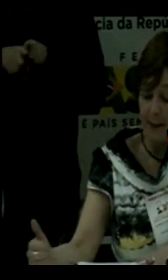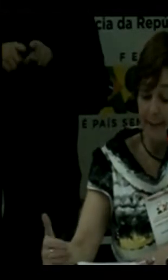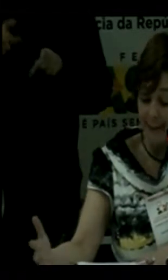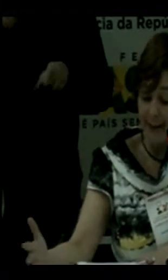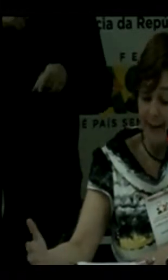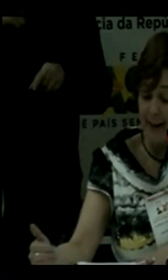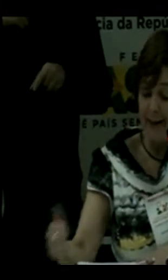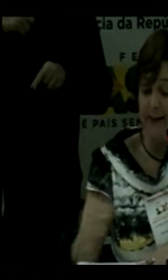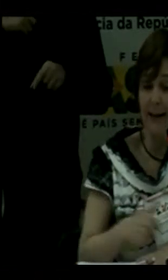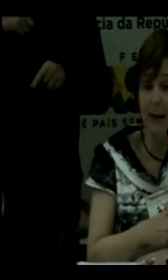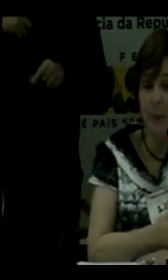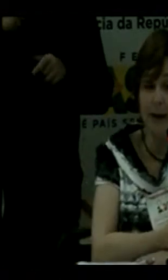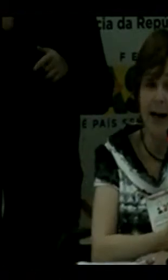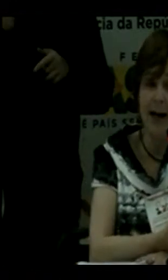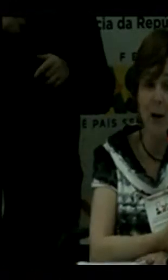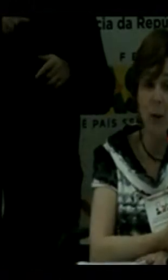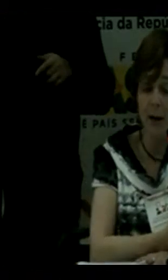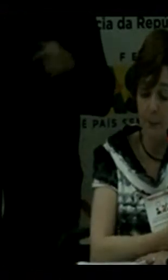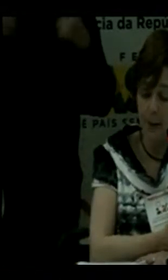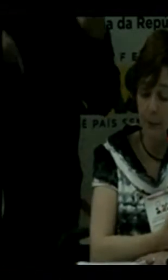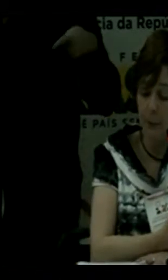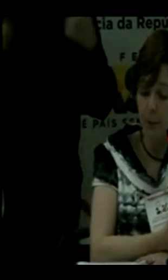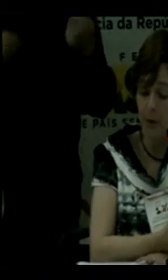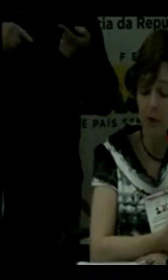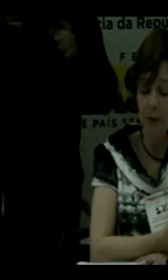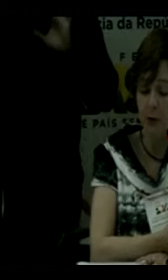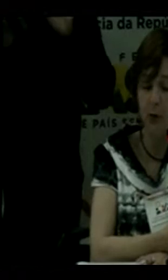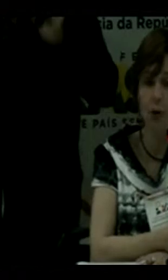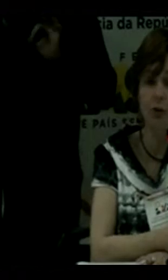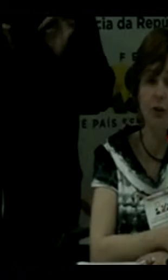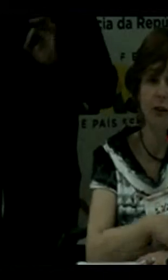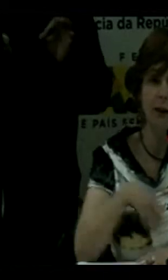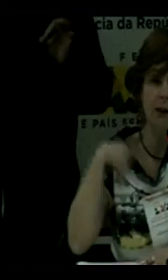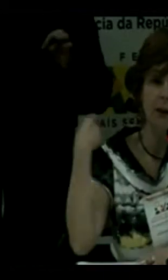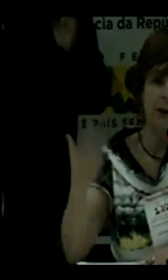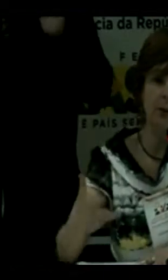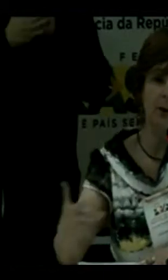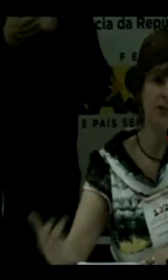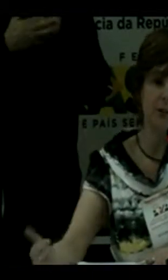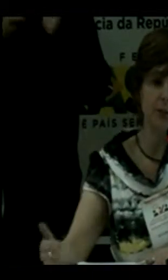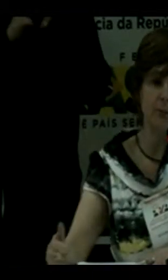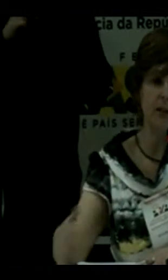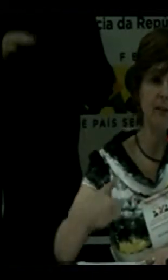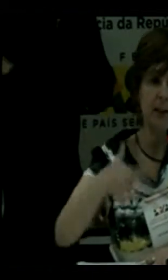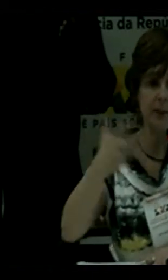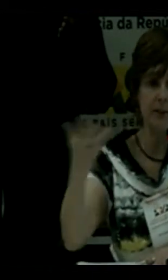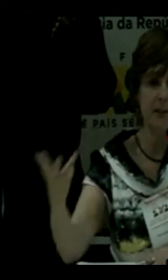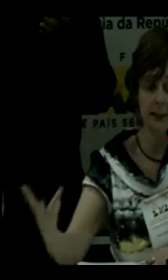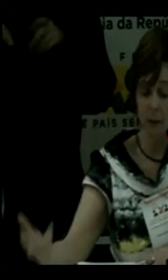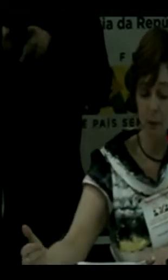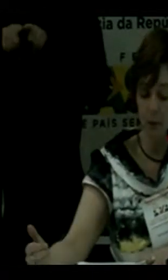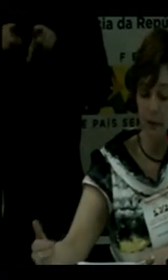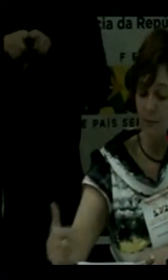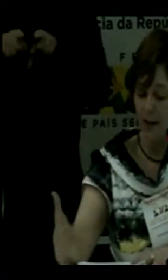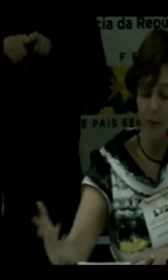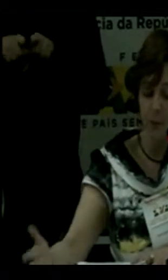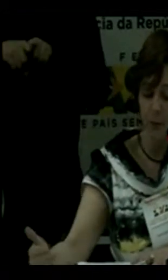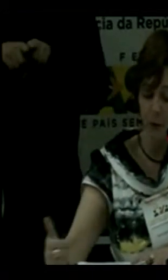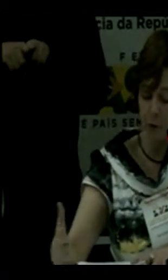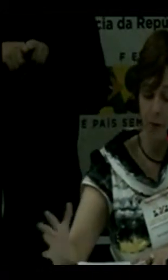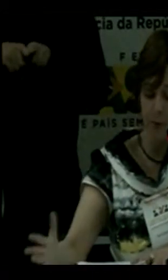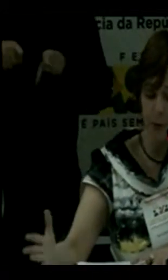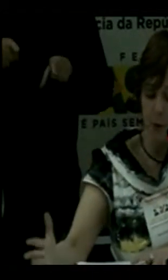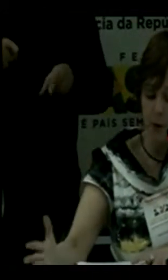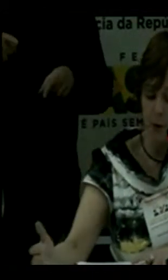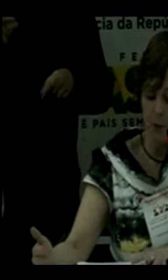para debater e elaborar a proposta de metodologia e que possa novamente ser apresentada num espaço e